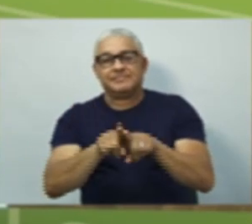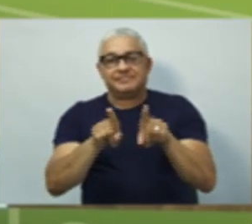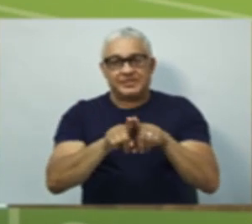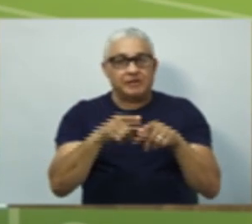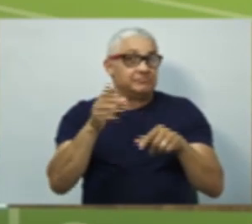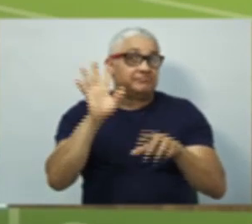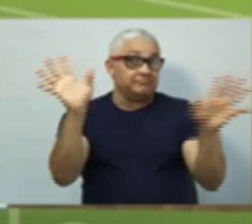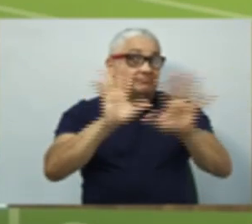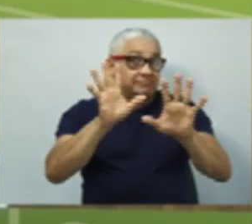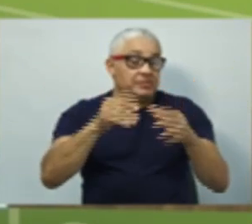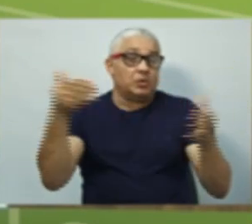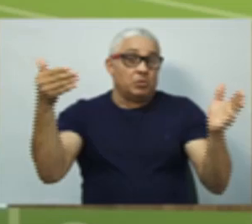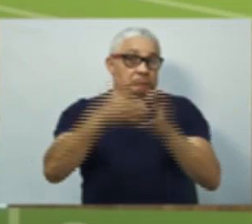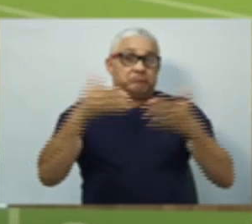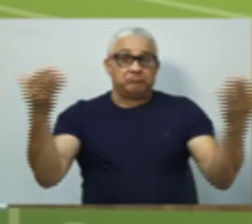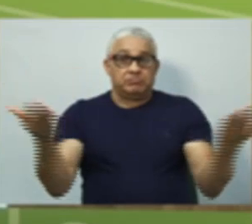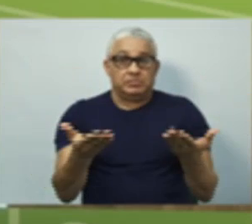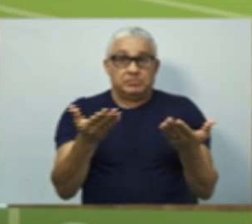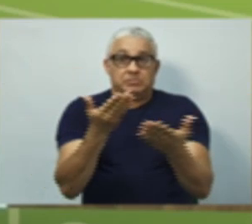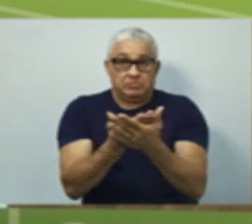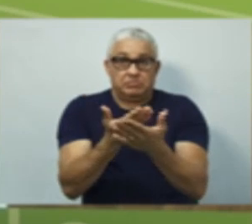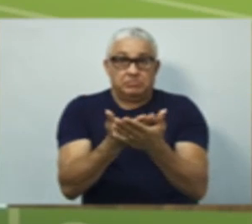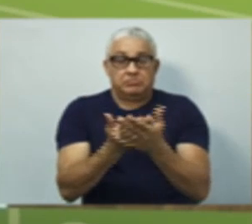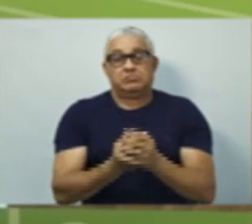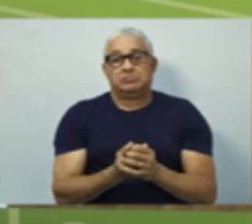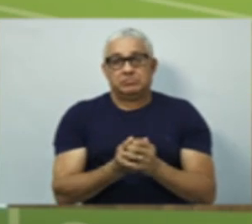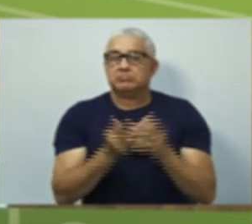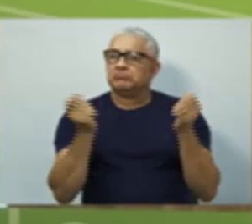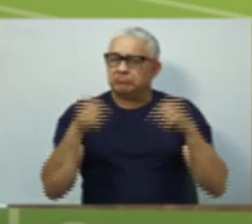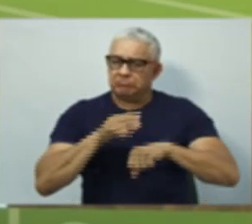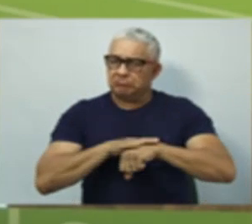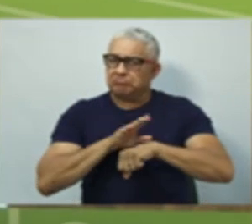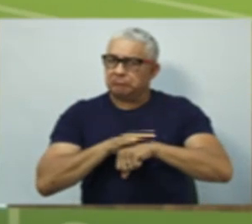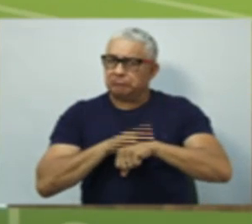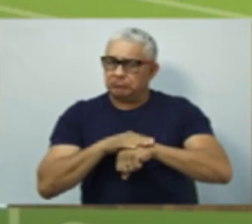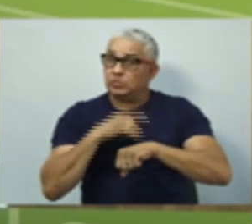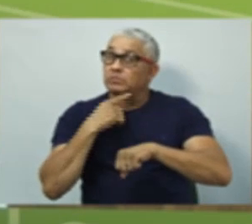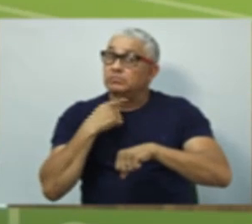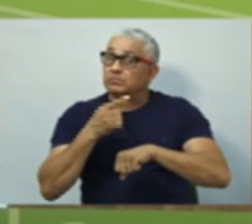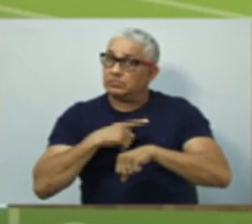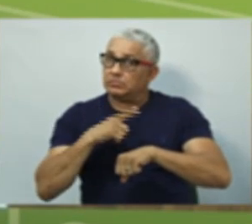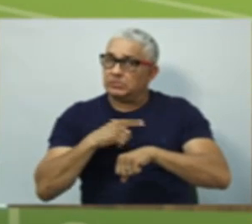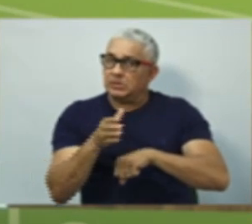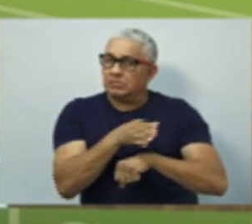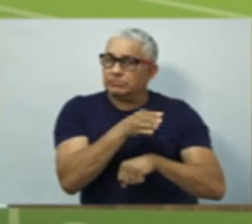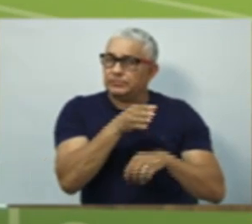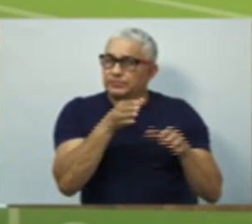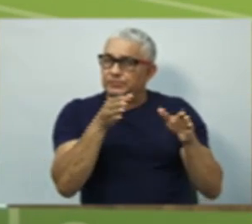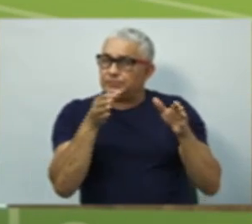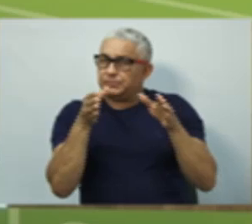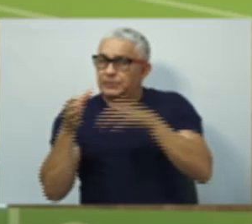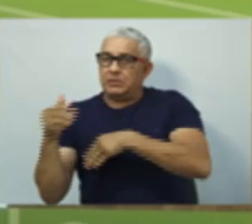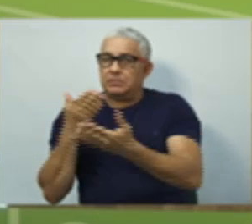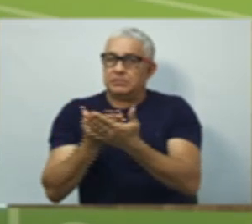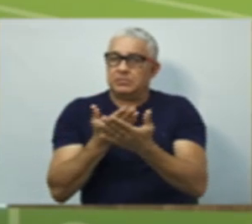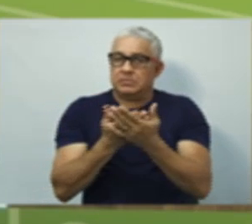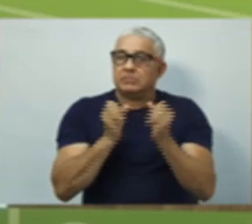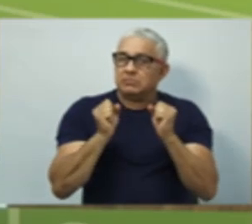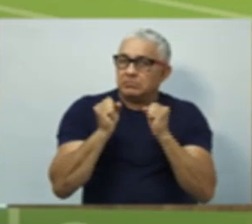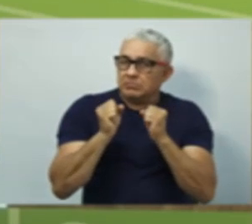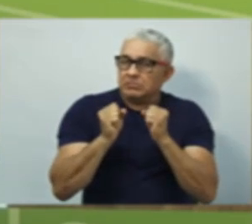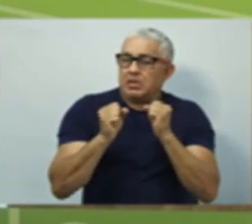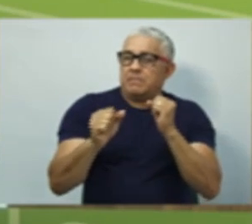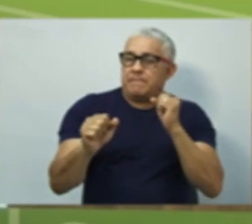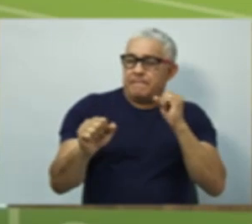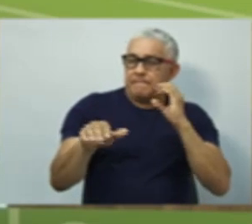professor disse, estamos aqui na nossa última aula, mas ainda dá tempo. Se vocês tiverem alguma dúvida durante o percurso da aula, vocês podem estar enviando que a